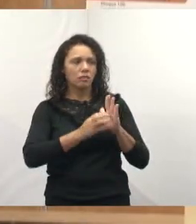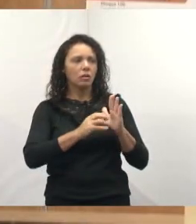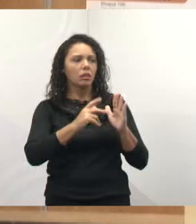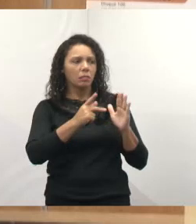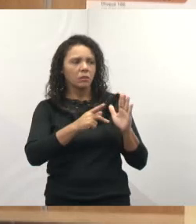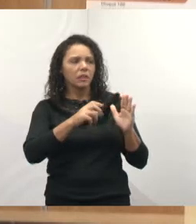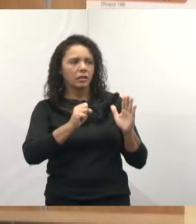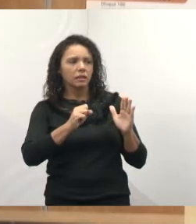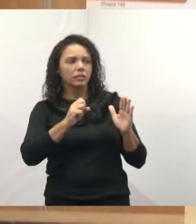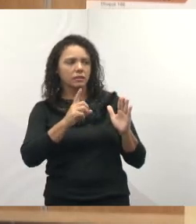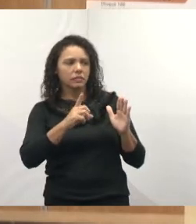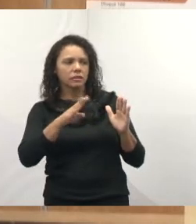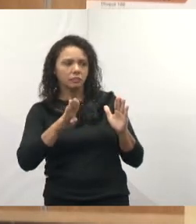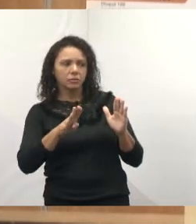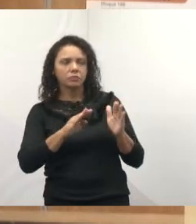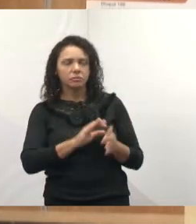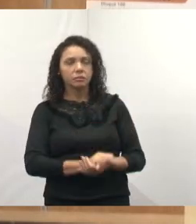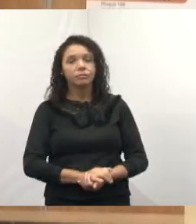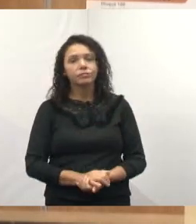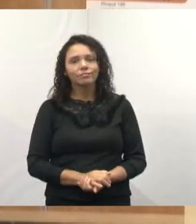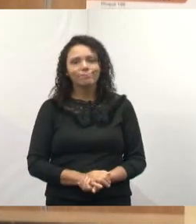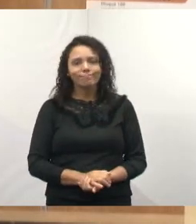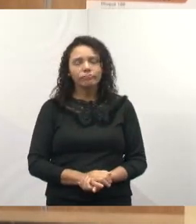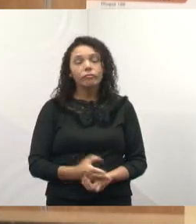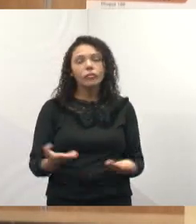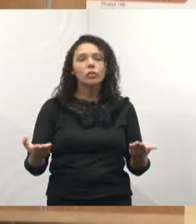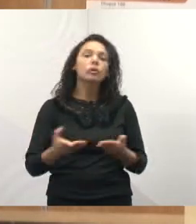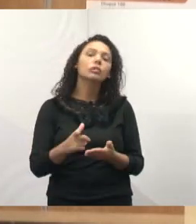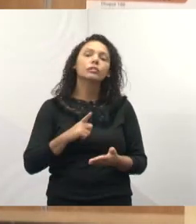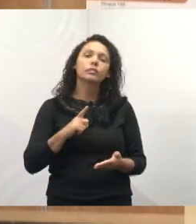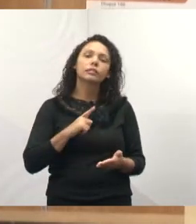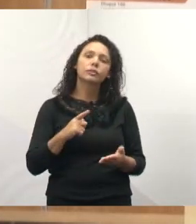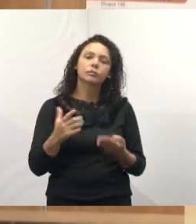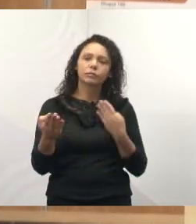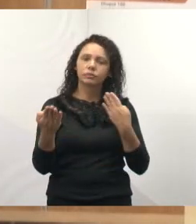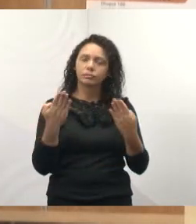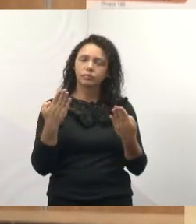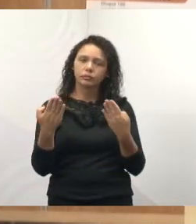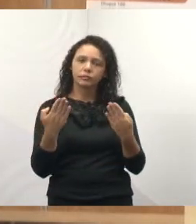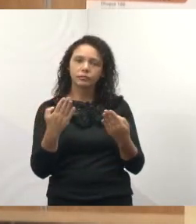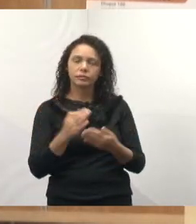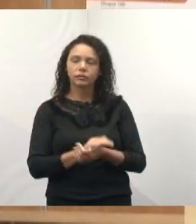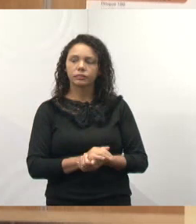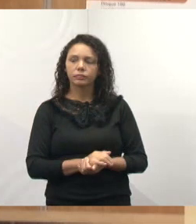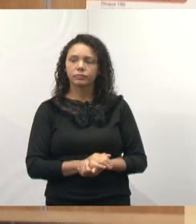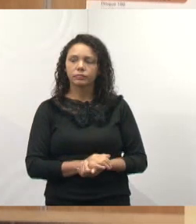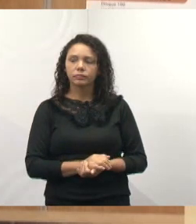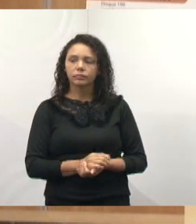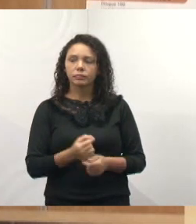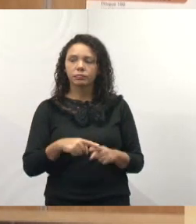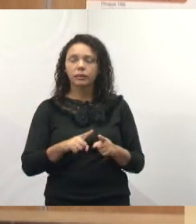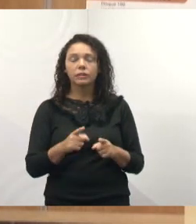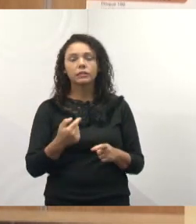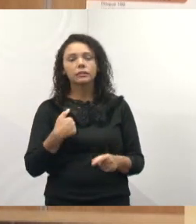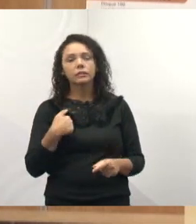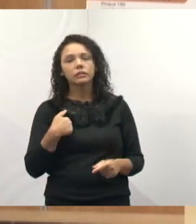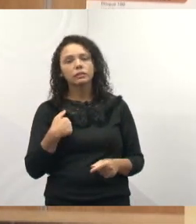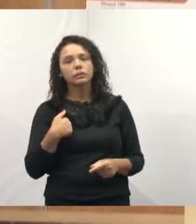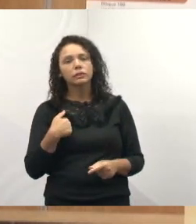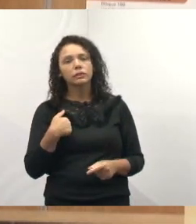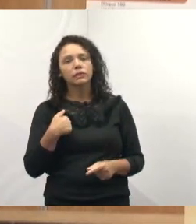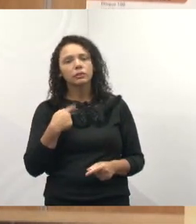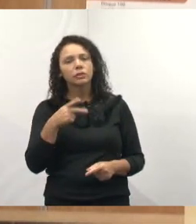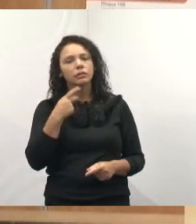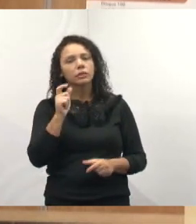Temos como hoje um parâmetro técnico para ser emitido pelo Tribunal de Contas. Mas eu vou voltar na sua fala, Valmir. A política